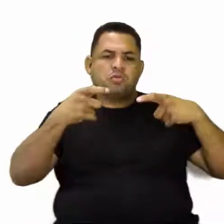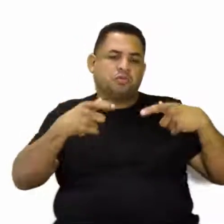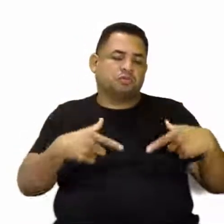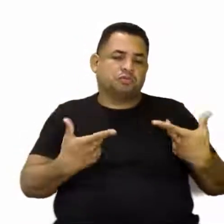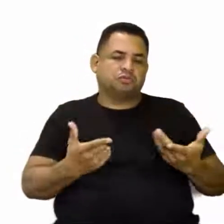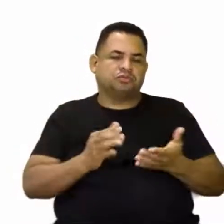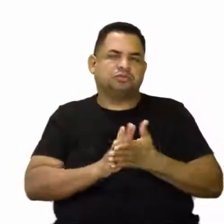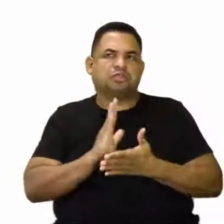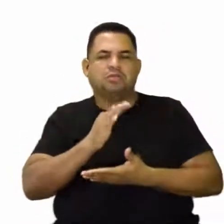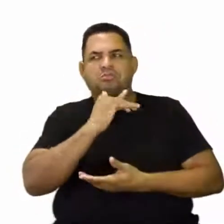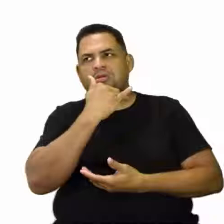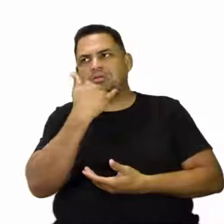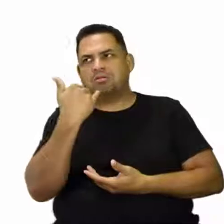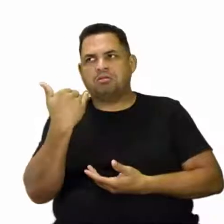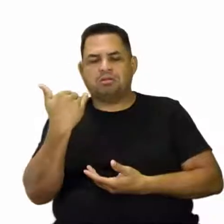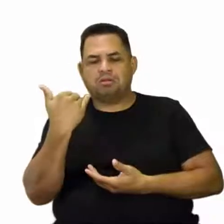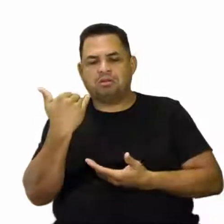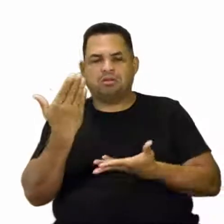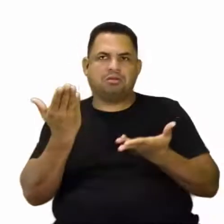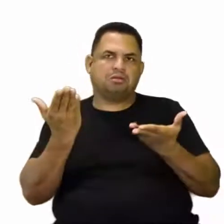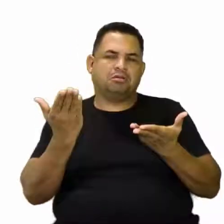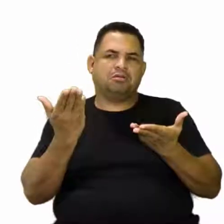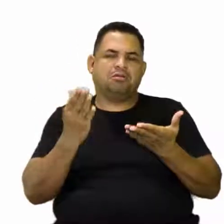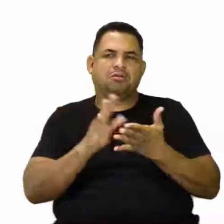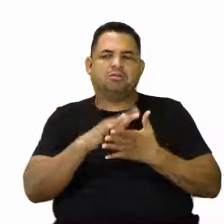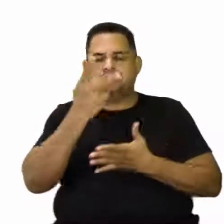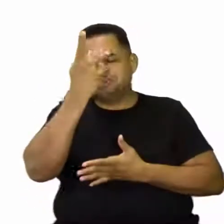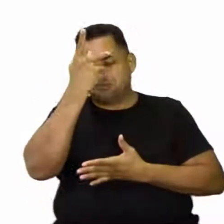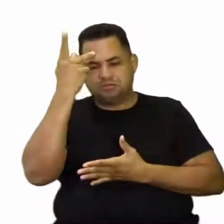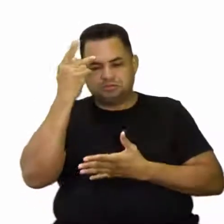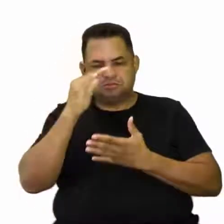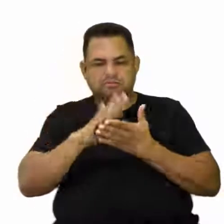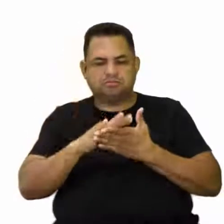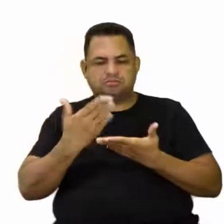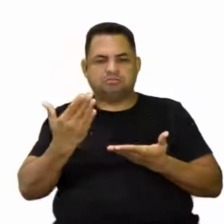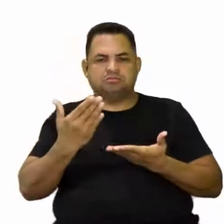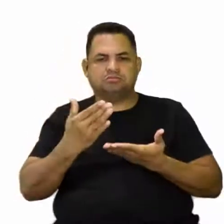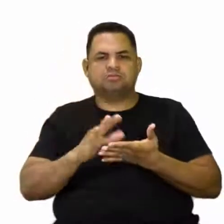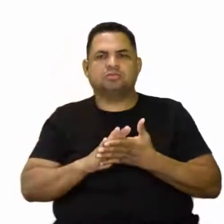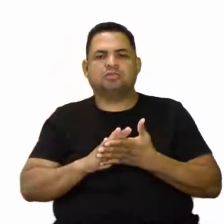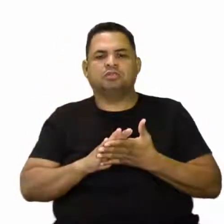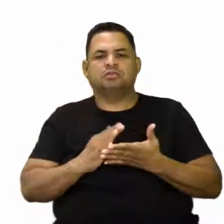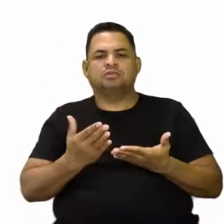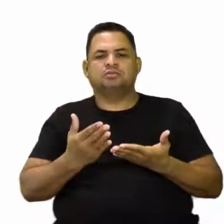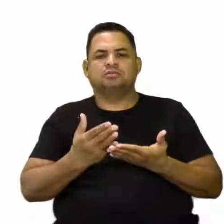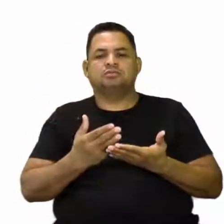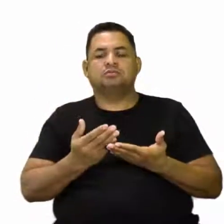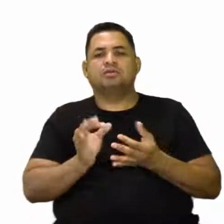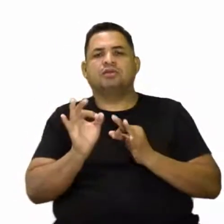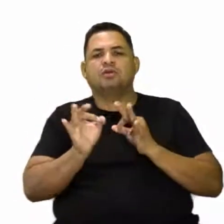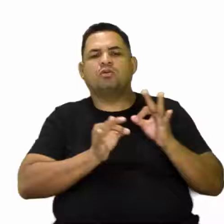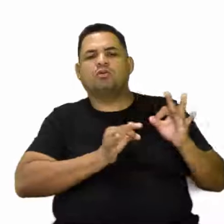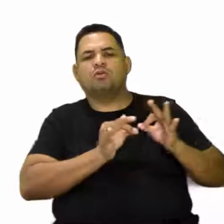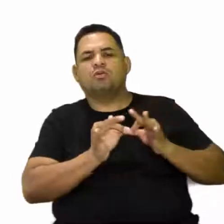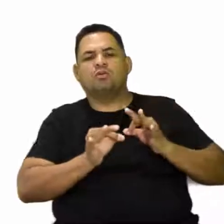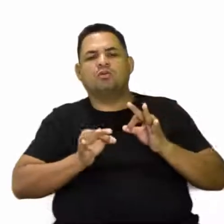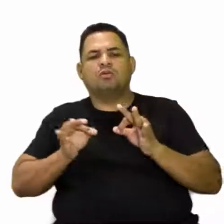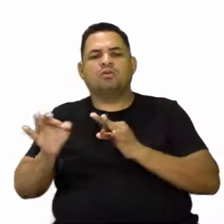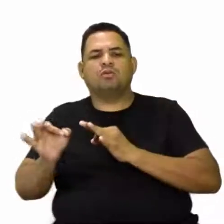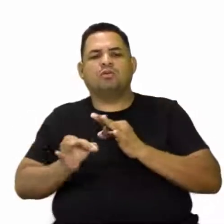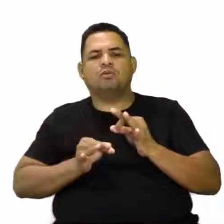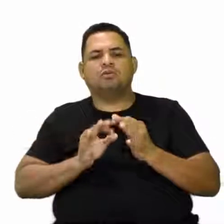é morta, não é? Os sucessos durante a sua vida, e ele vai organizando de